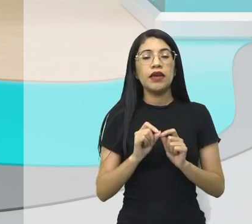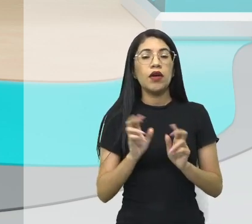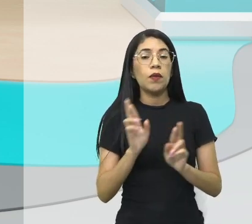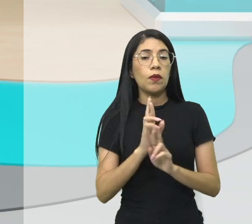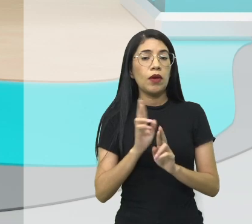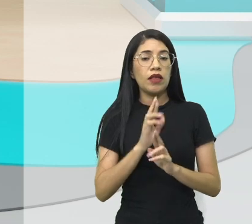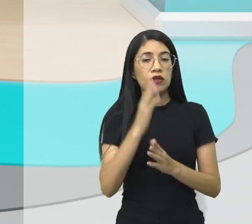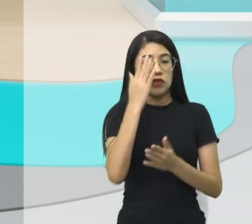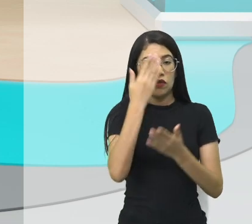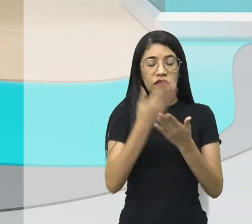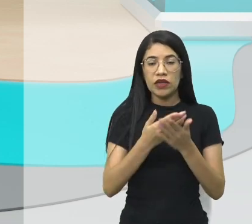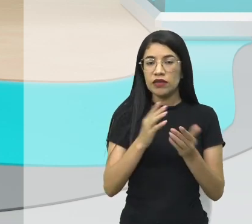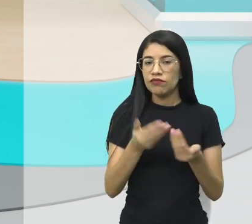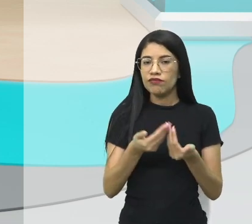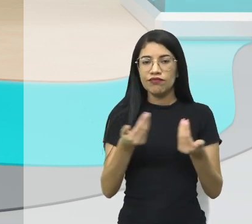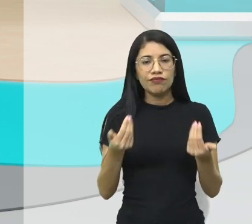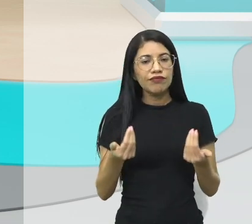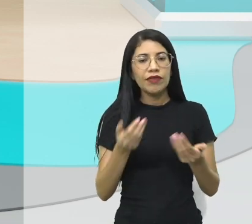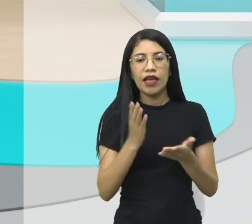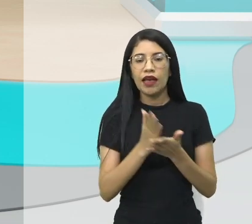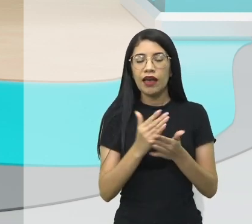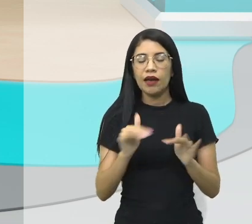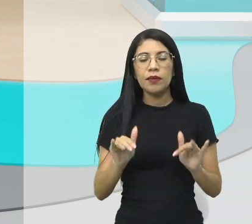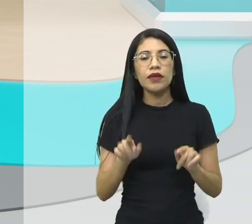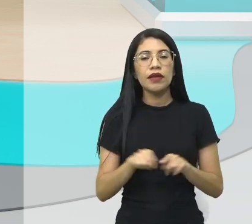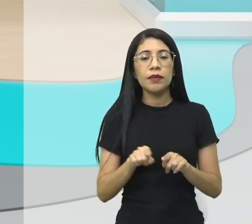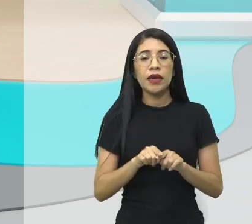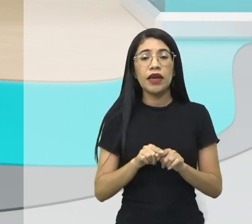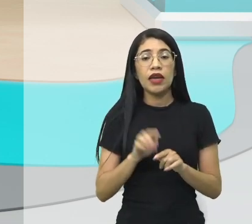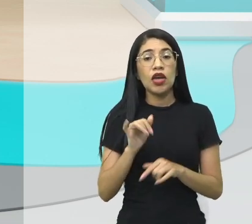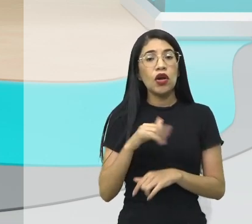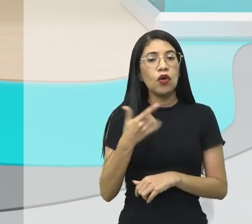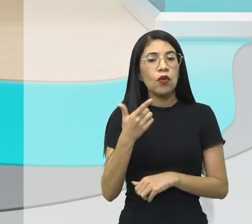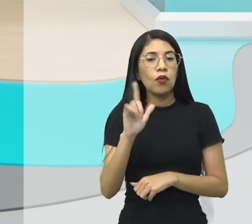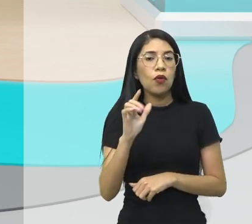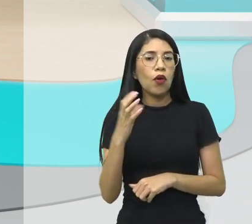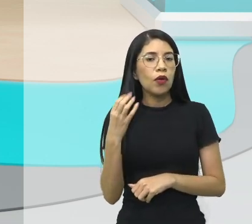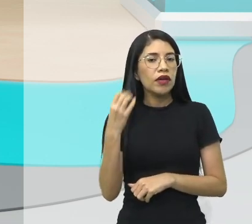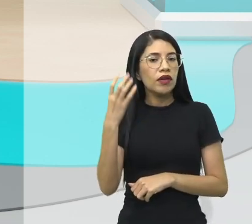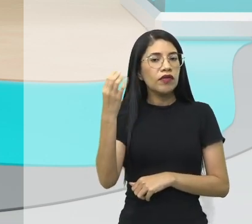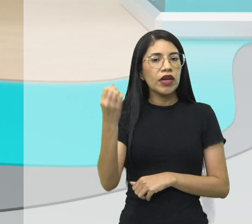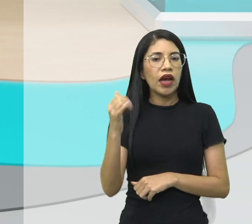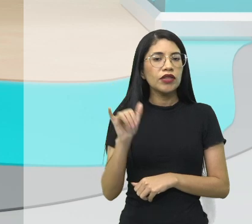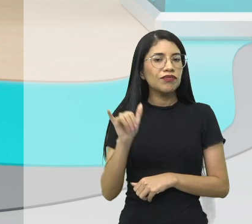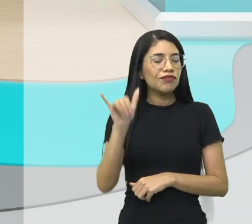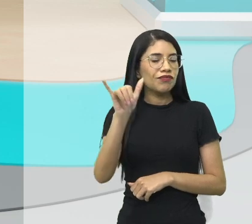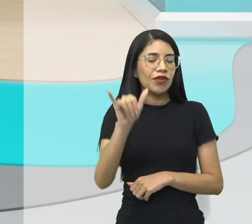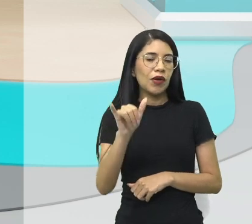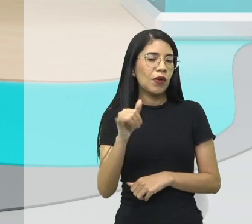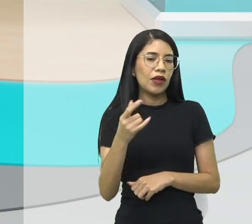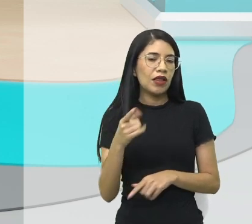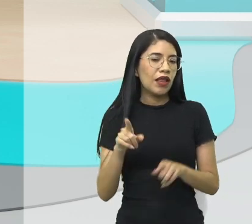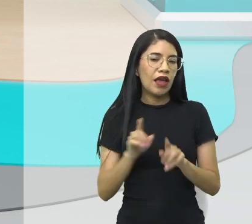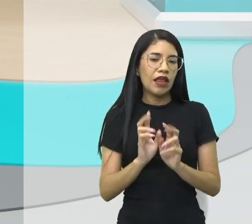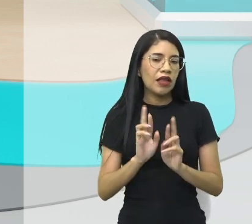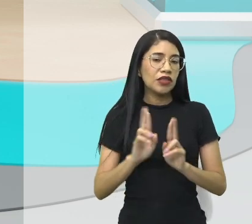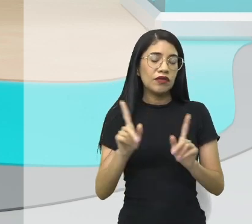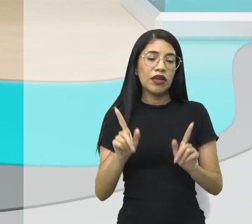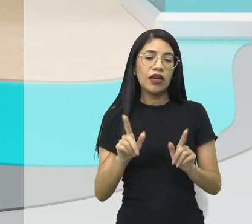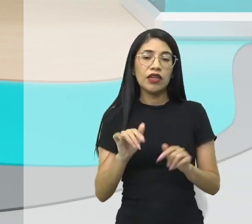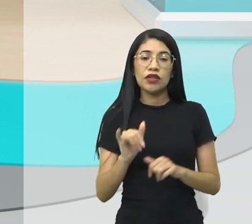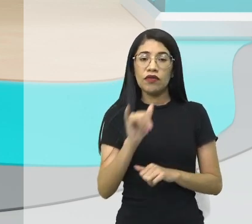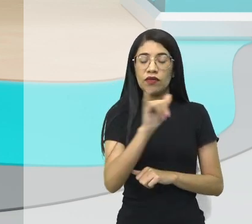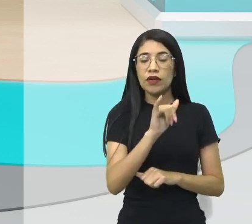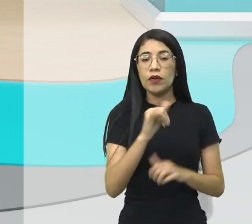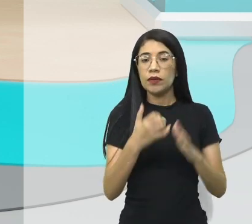quê? Estremecida, que provavelmente em um outro voo, numa outra viagem, eles não irão fazer com essa companhia,